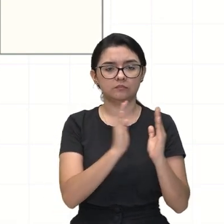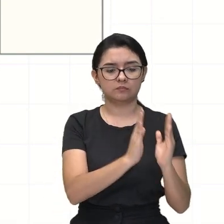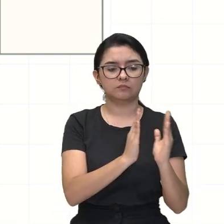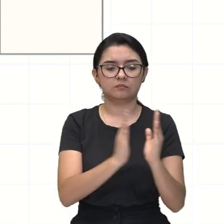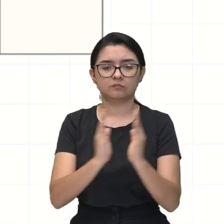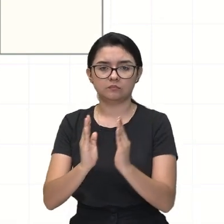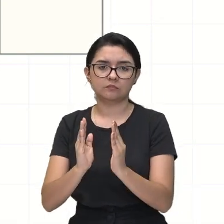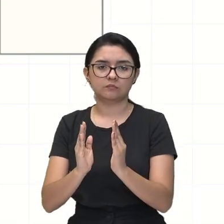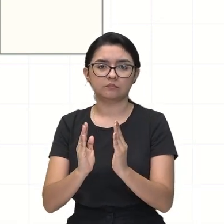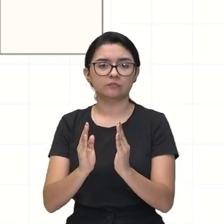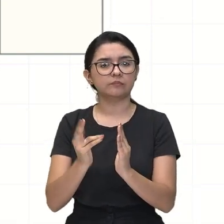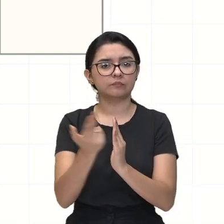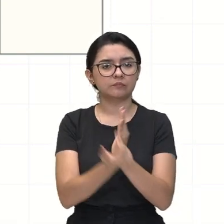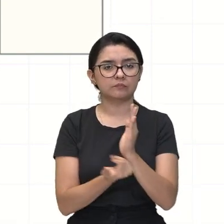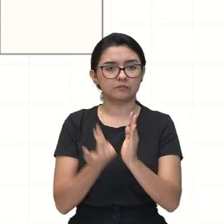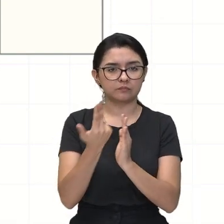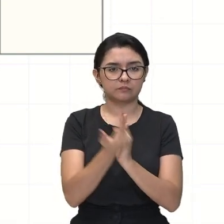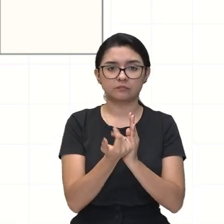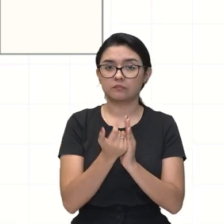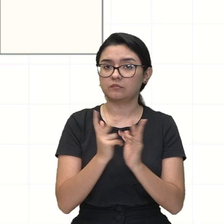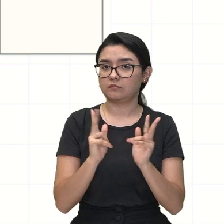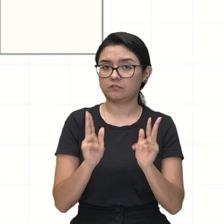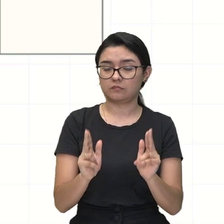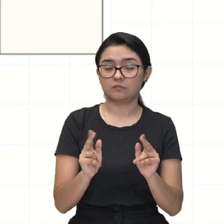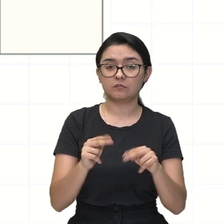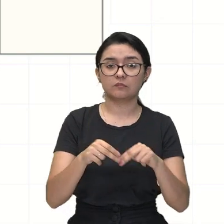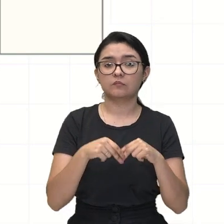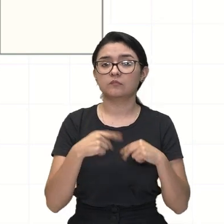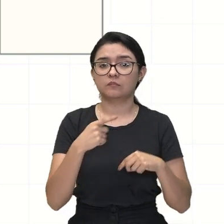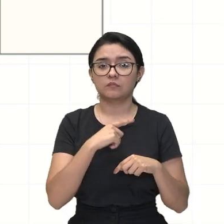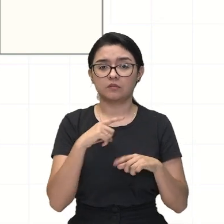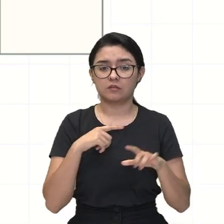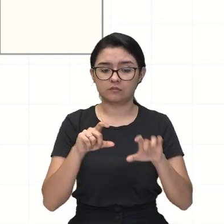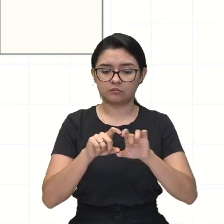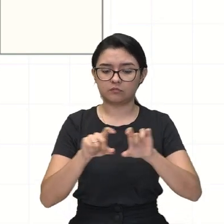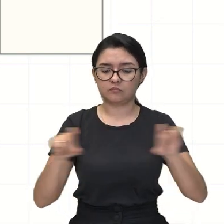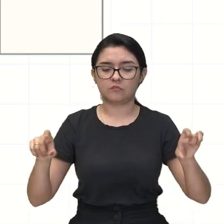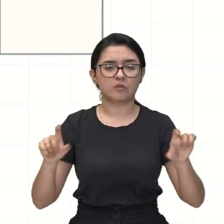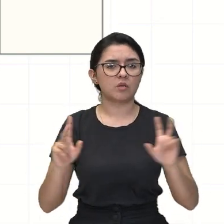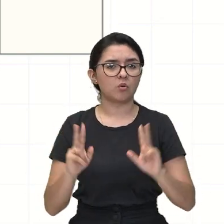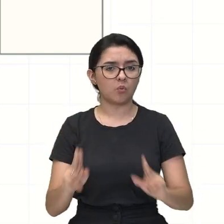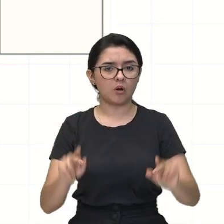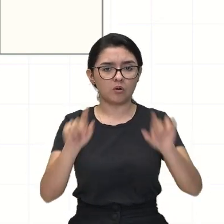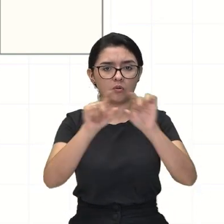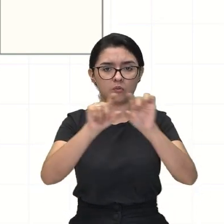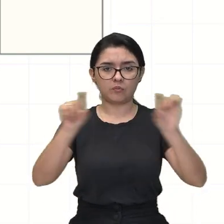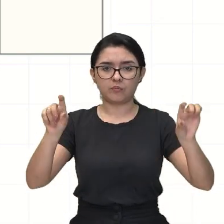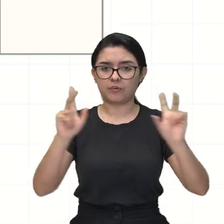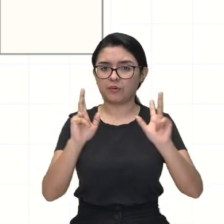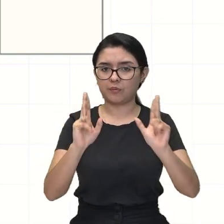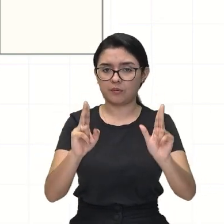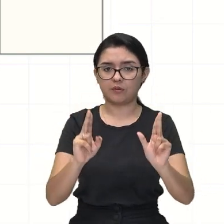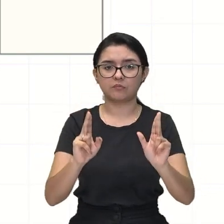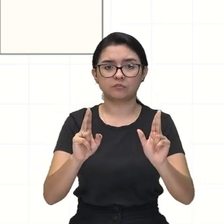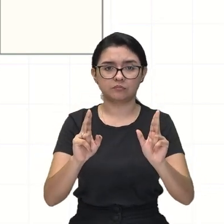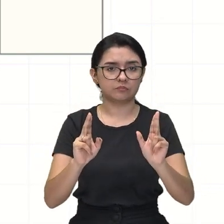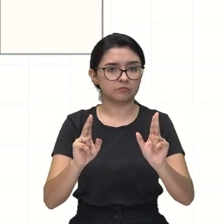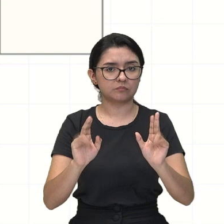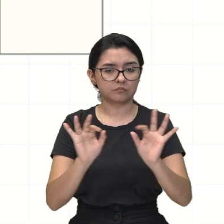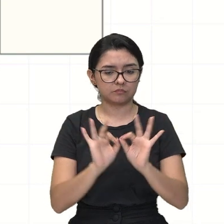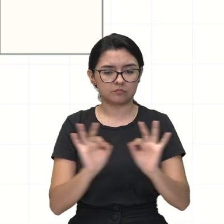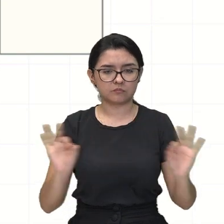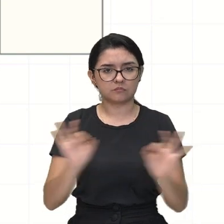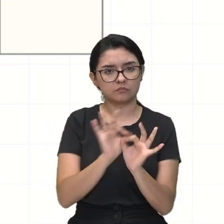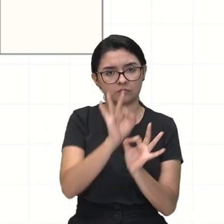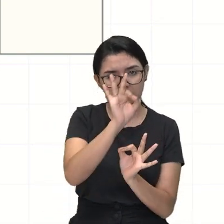levando em consideração que elas são iguais, porque possuem o mesmo tamanho, as mesmas dimensões, né?